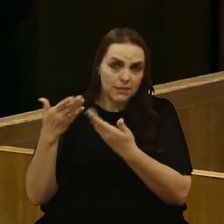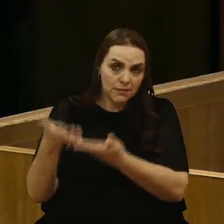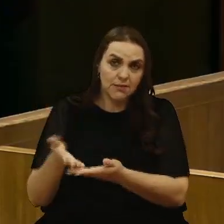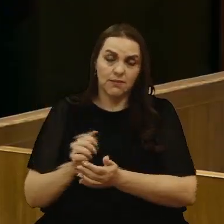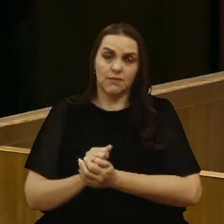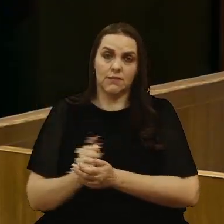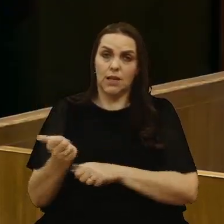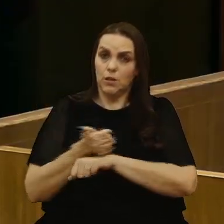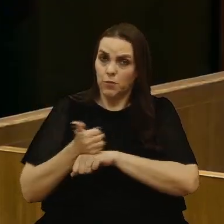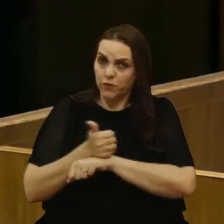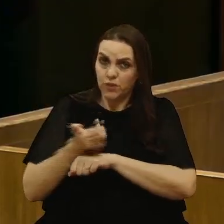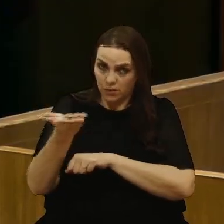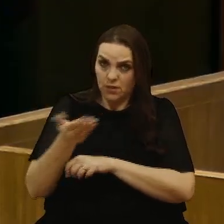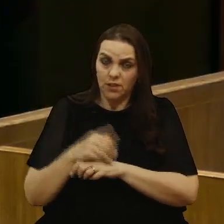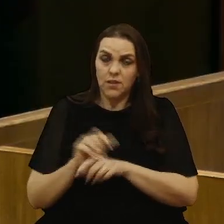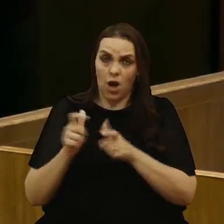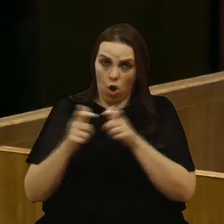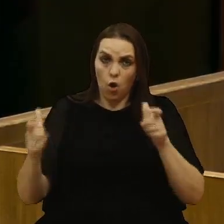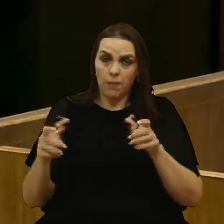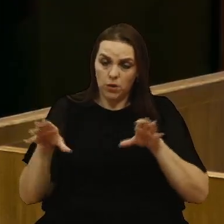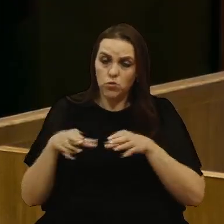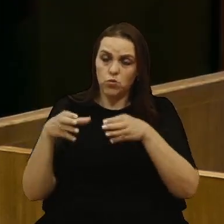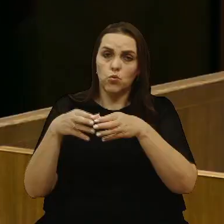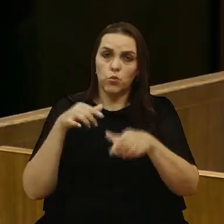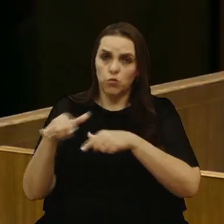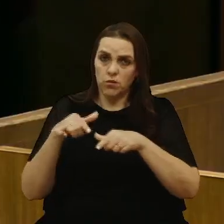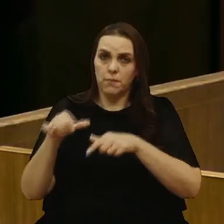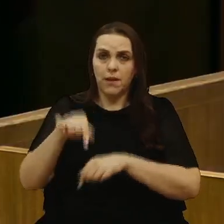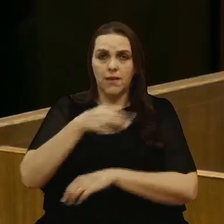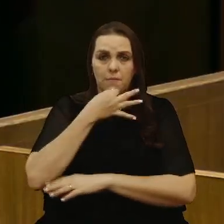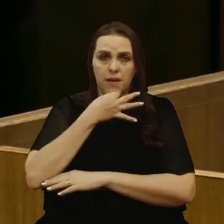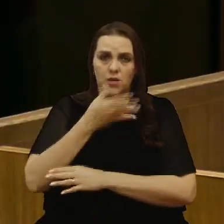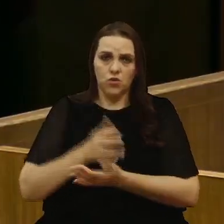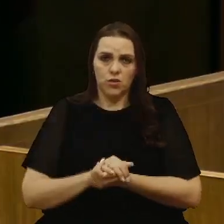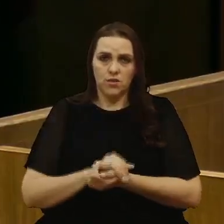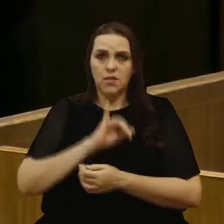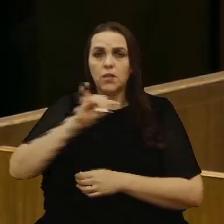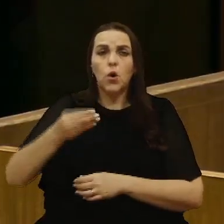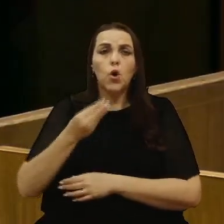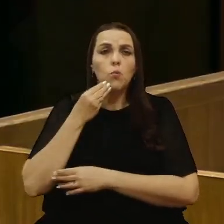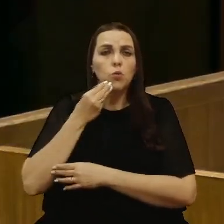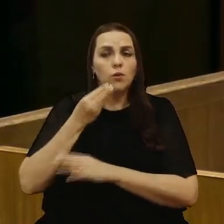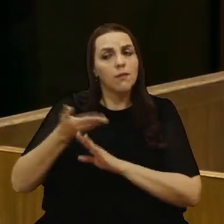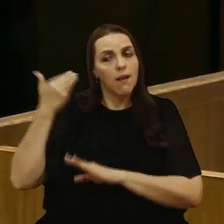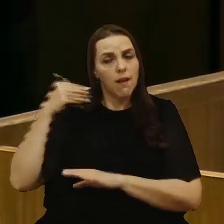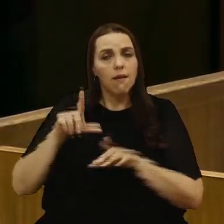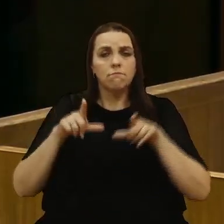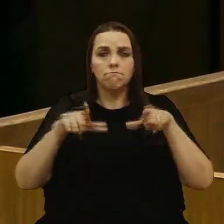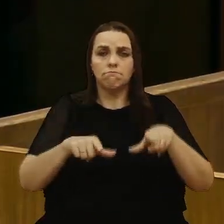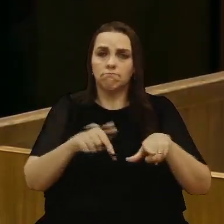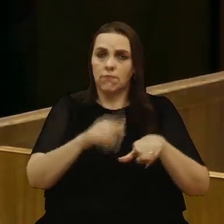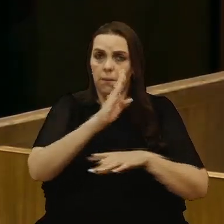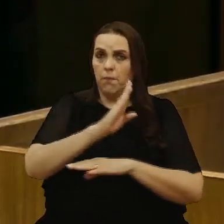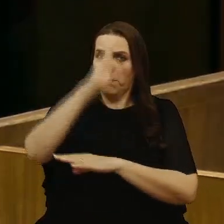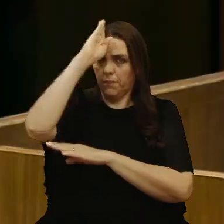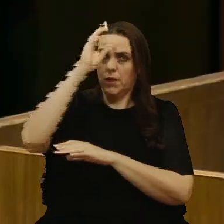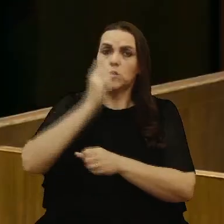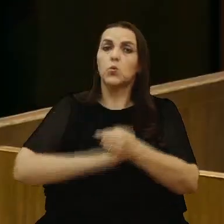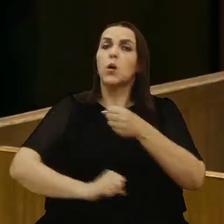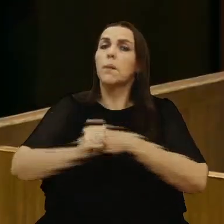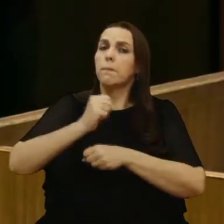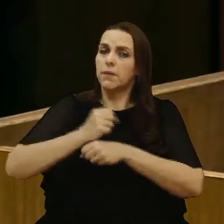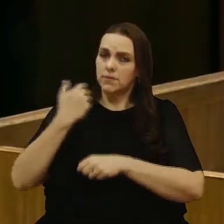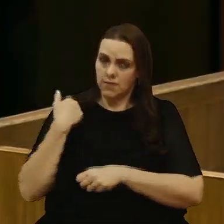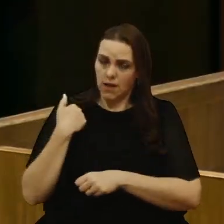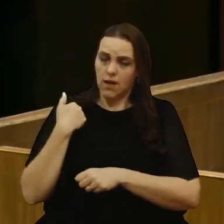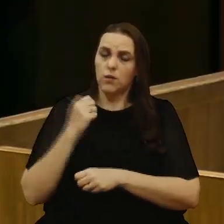desses profissionais e aumento do efetivo para Caxias do Sul. A gente teve a oportunidade lá no Corpo dos Bombeiros, ainda no ano passado,